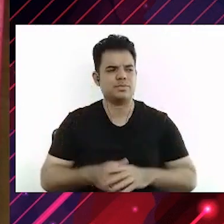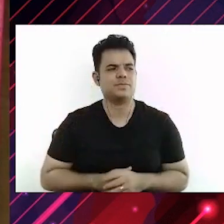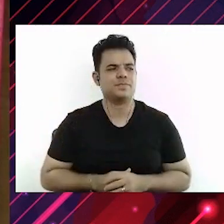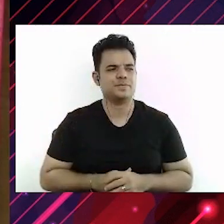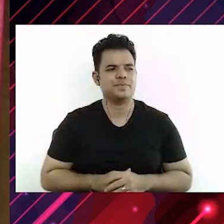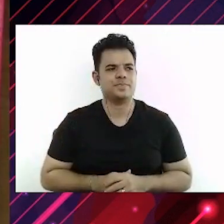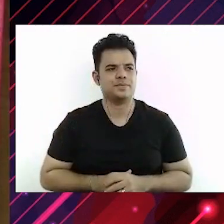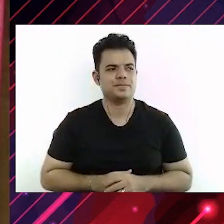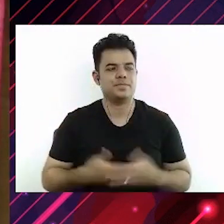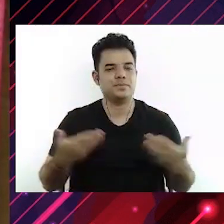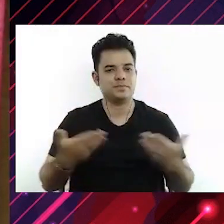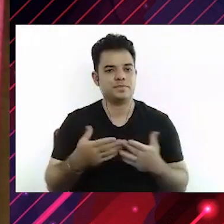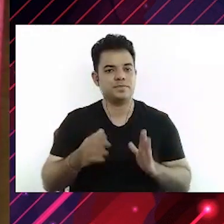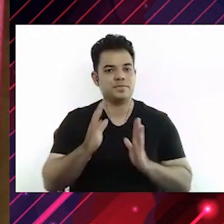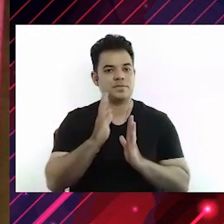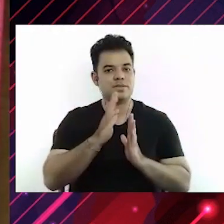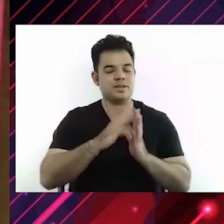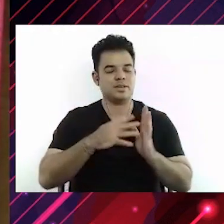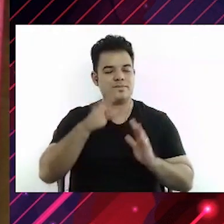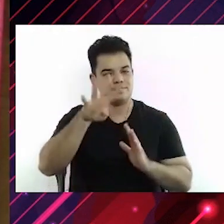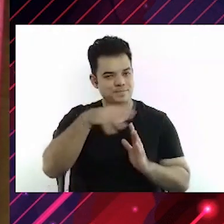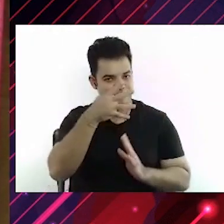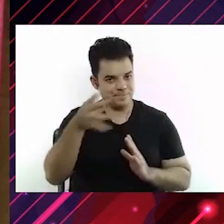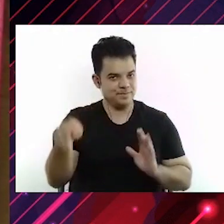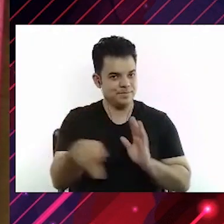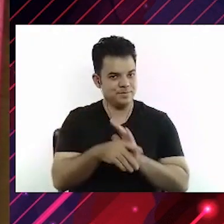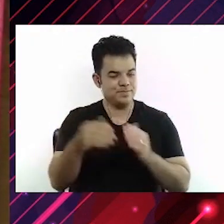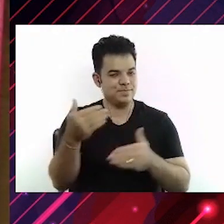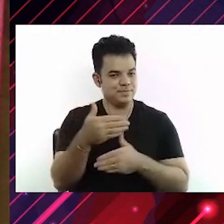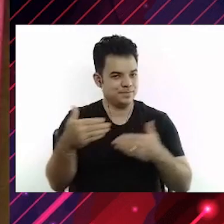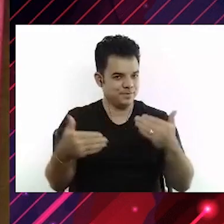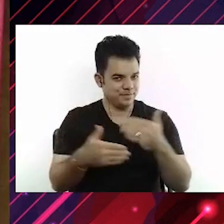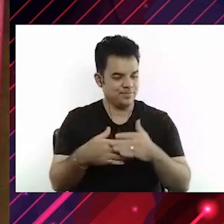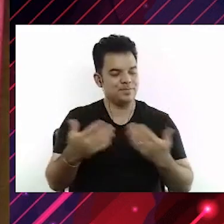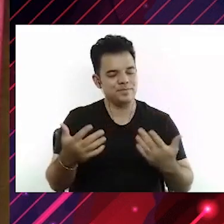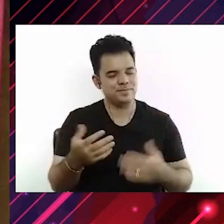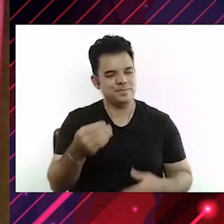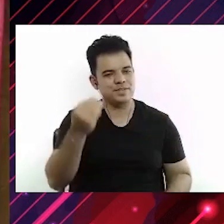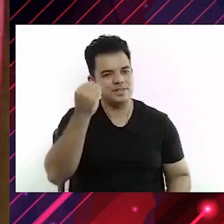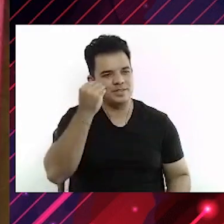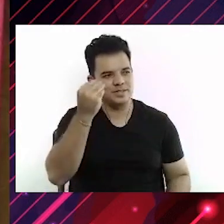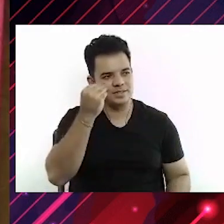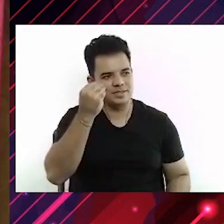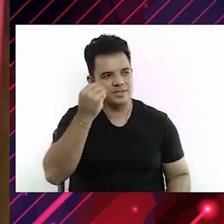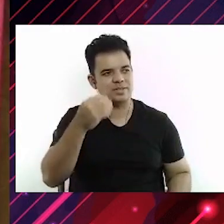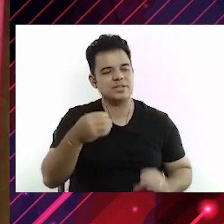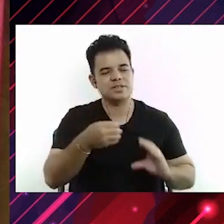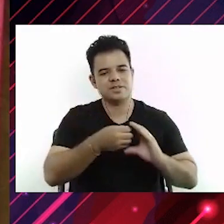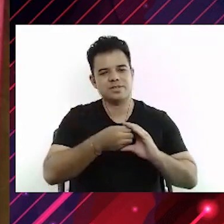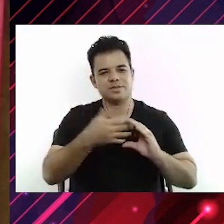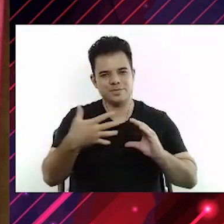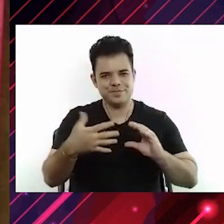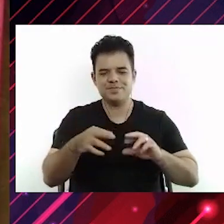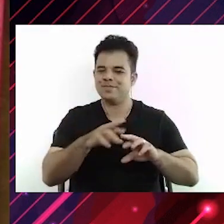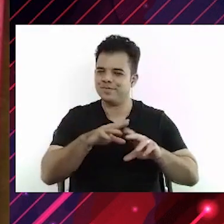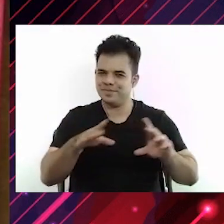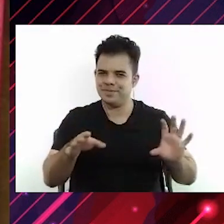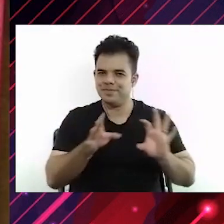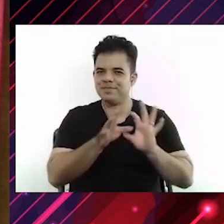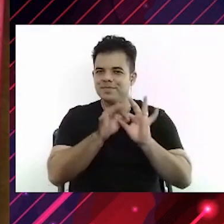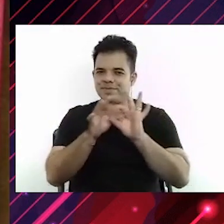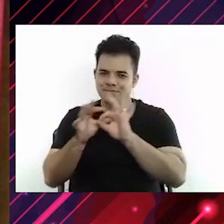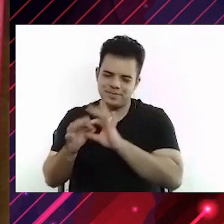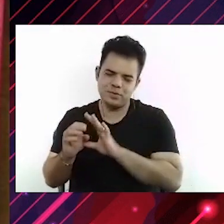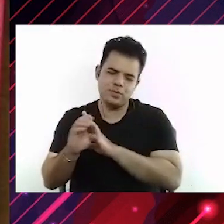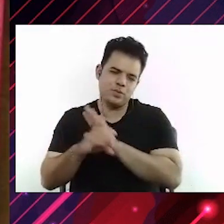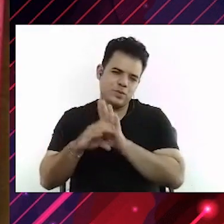Essa é a agenda da apresentação. Desculpa, estou testando, tá? Começando pelo contexto, alguns conceitos gerais para a gente estar todo mundo na mesma página sobre o que vai